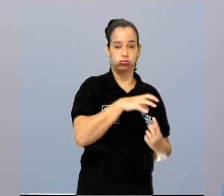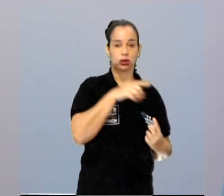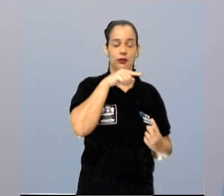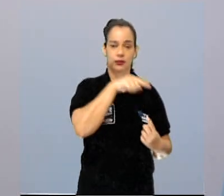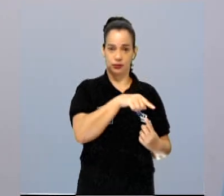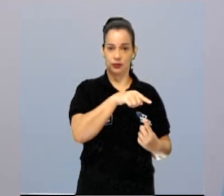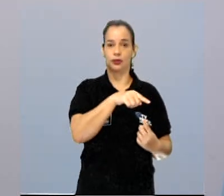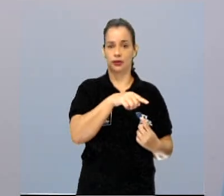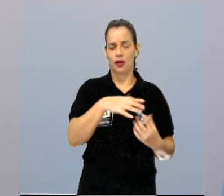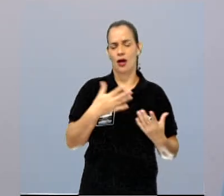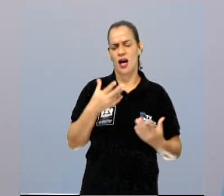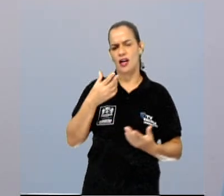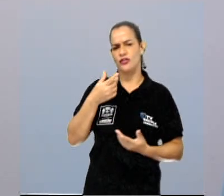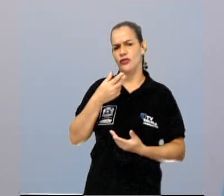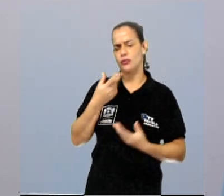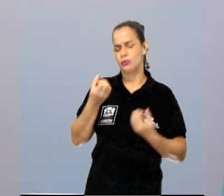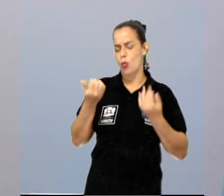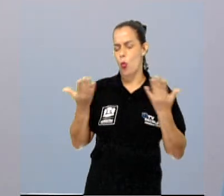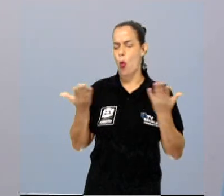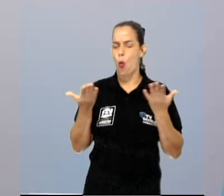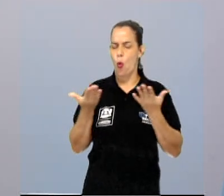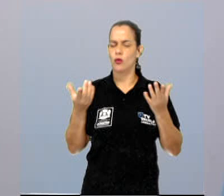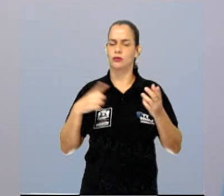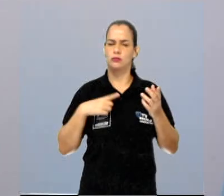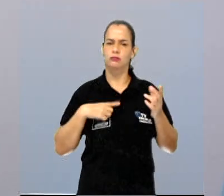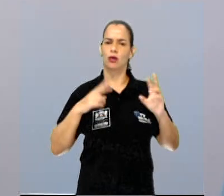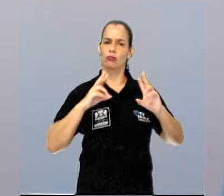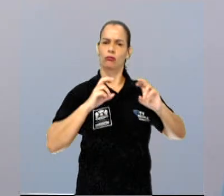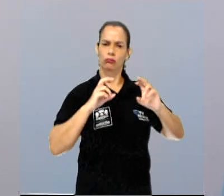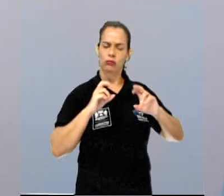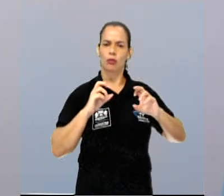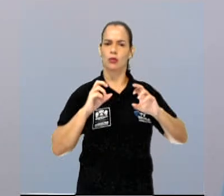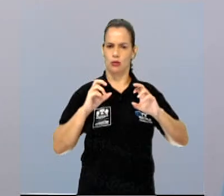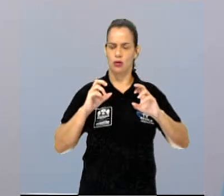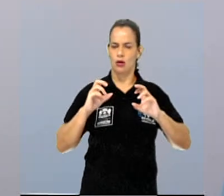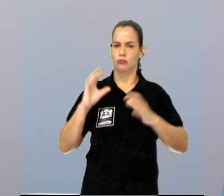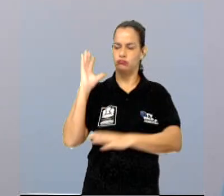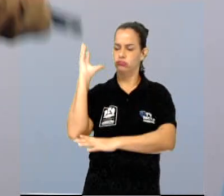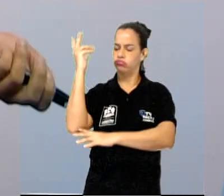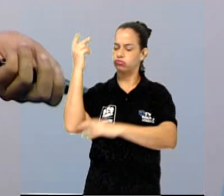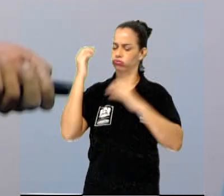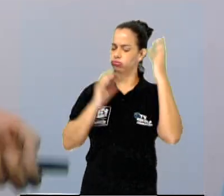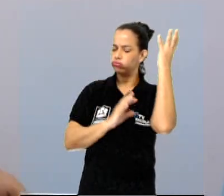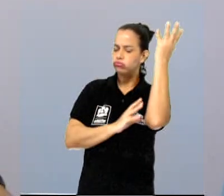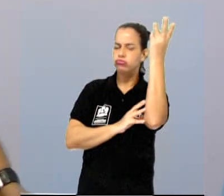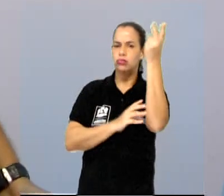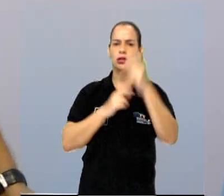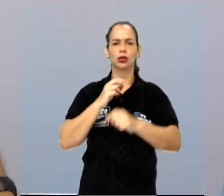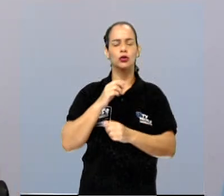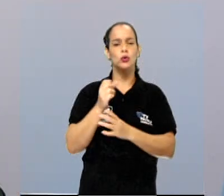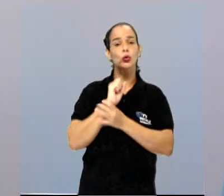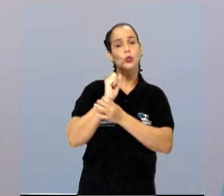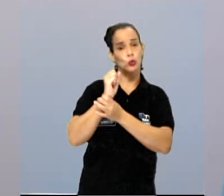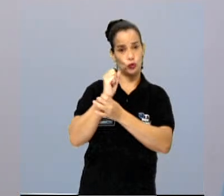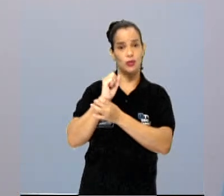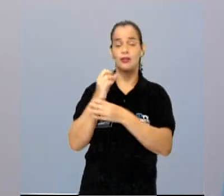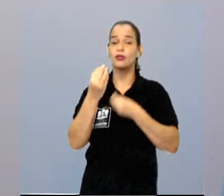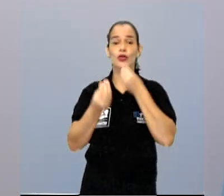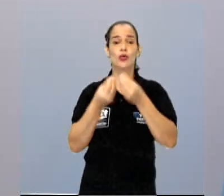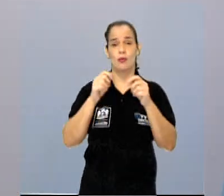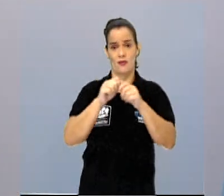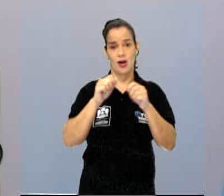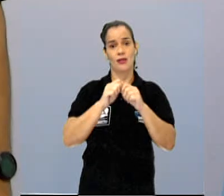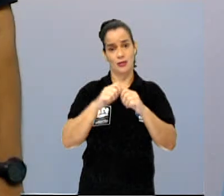do desenvolvimento sustentável, buscar atividades que procurem não ameaçar essas áreas